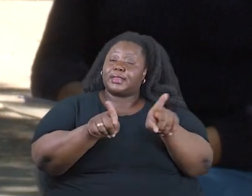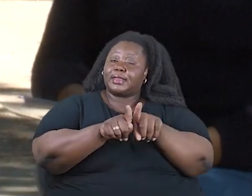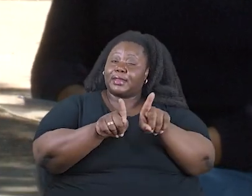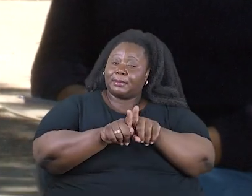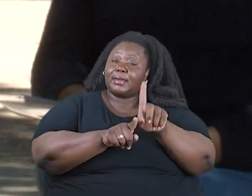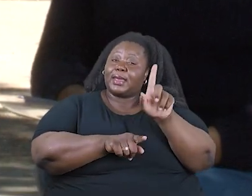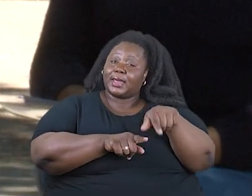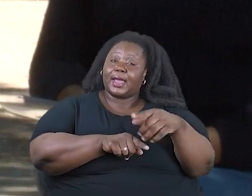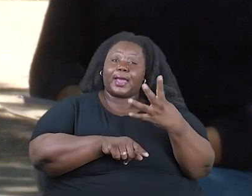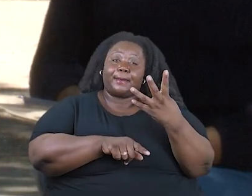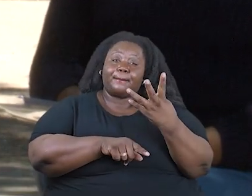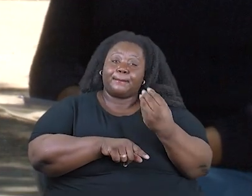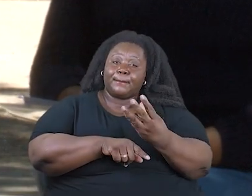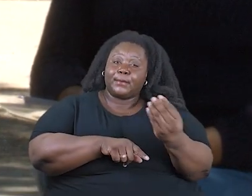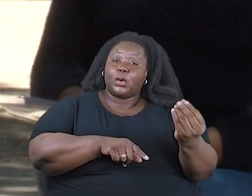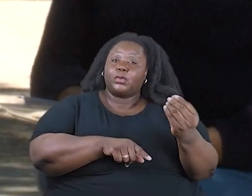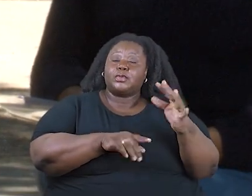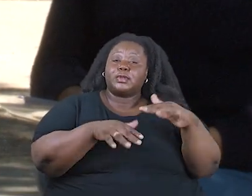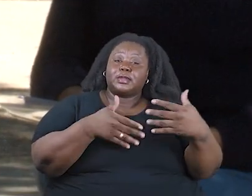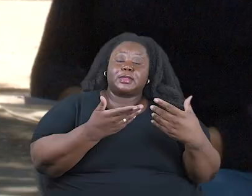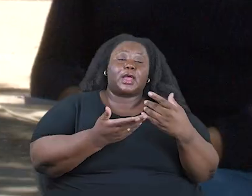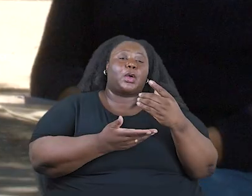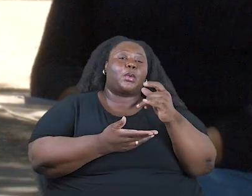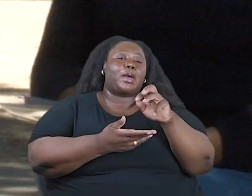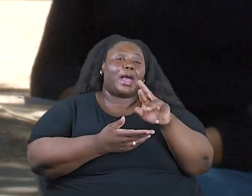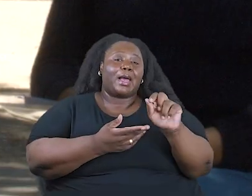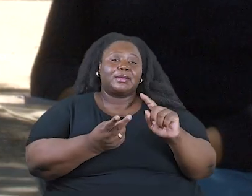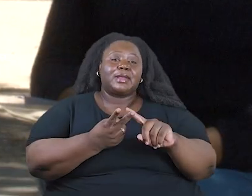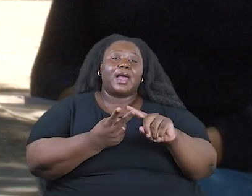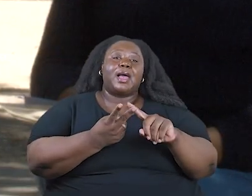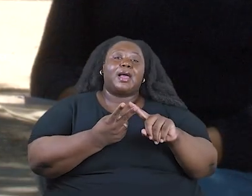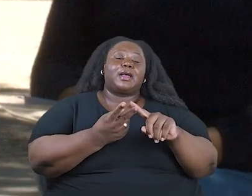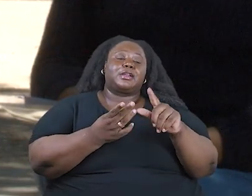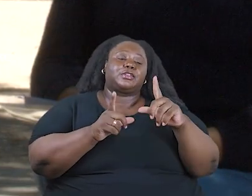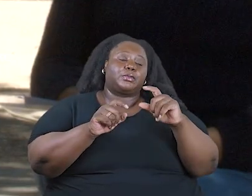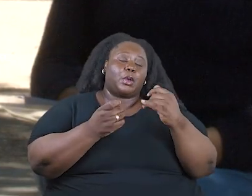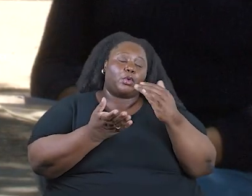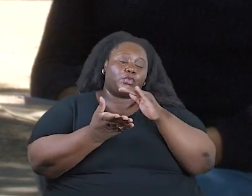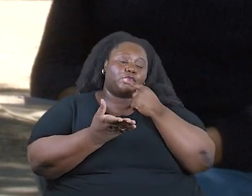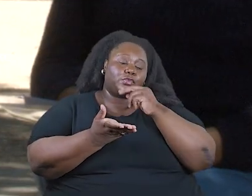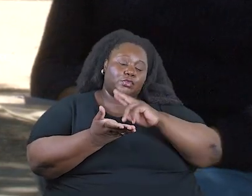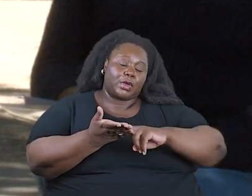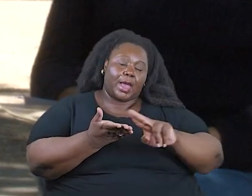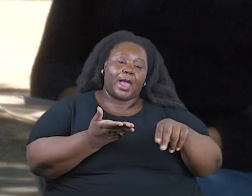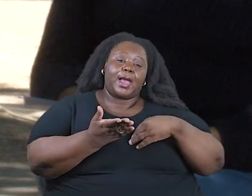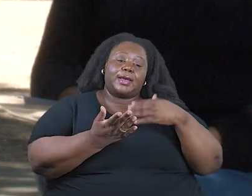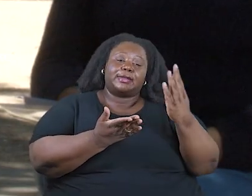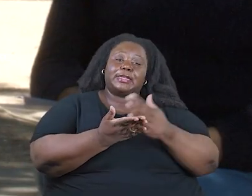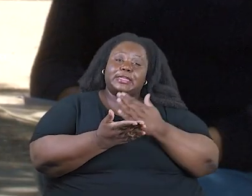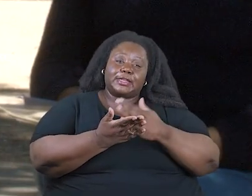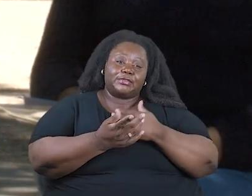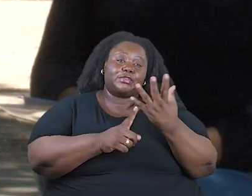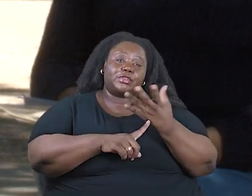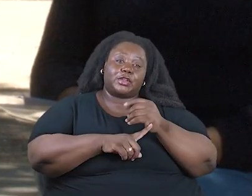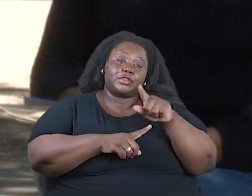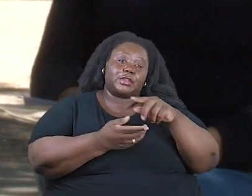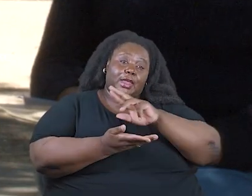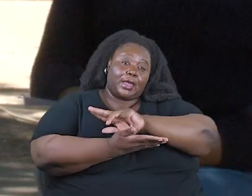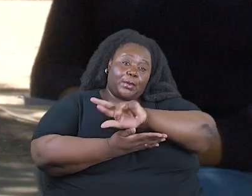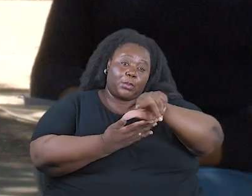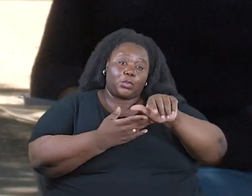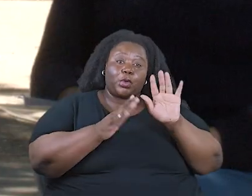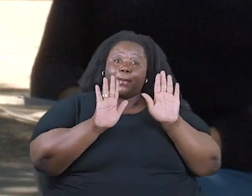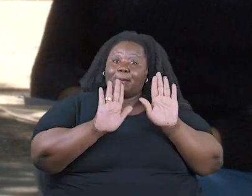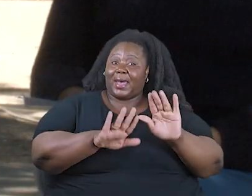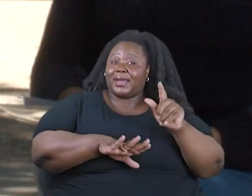Então cartazes, cartões postais, né? Livros de artista também são múltiplos. Mas